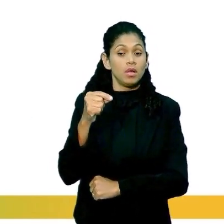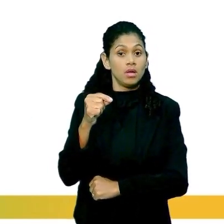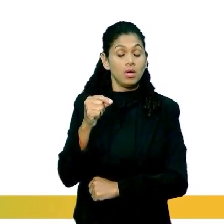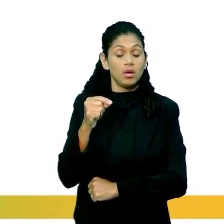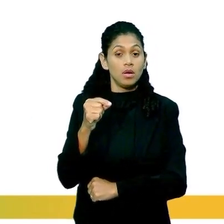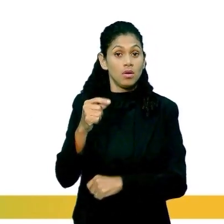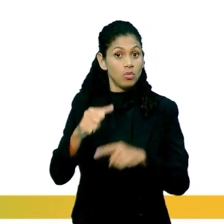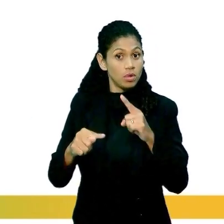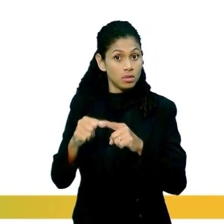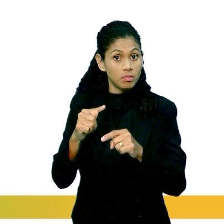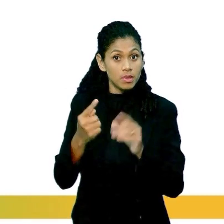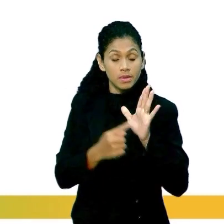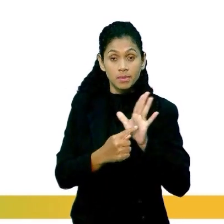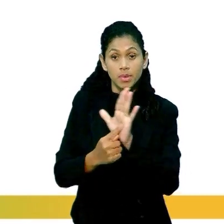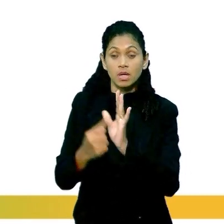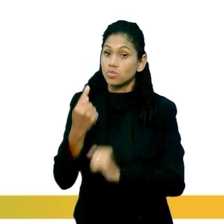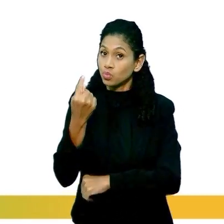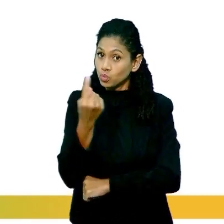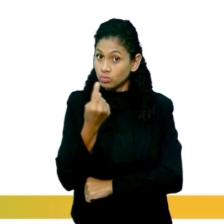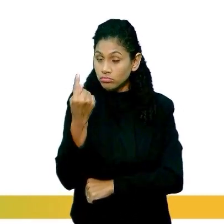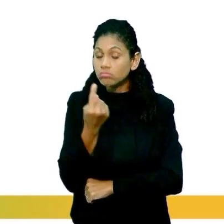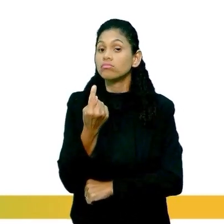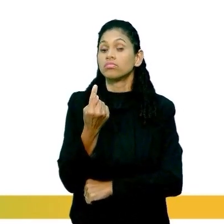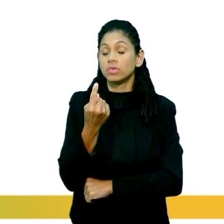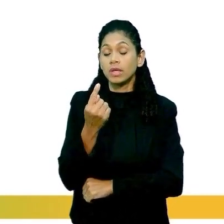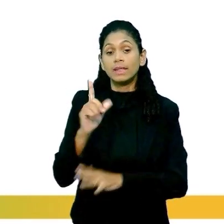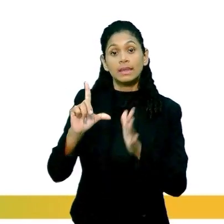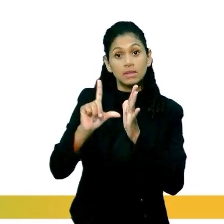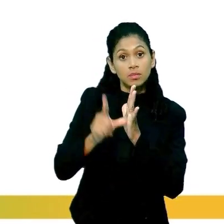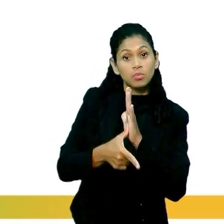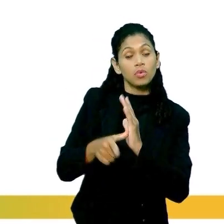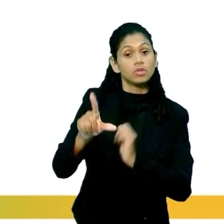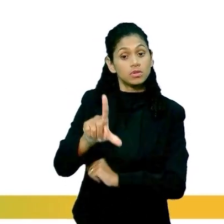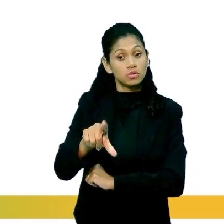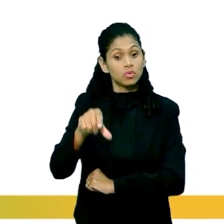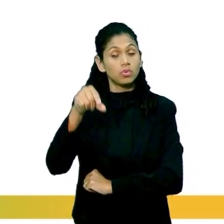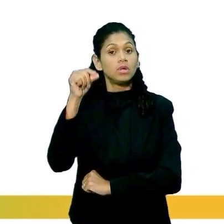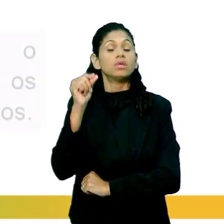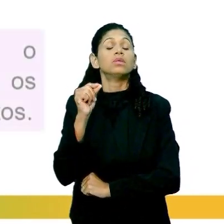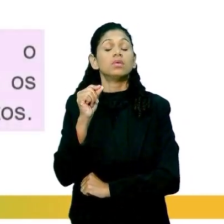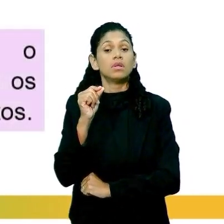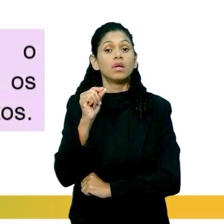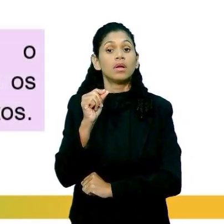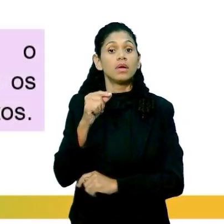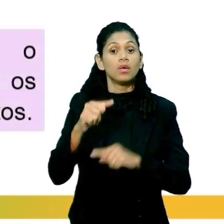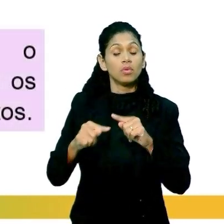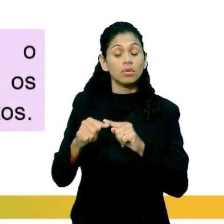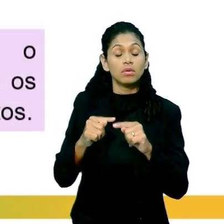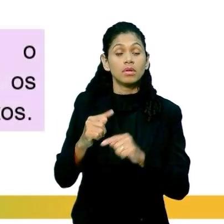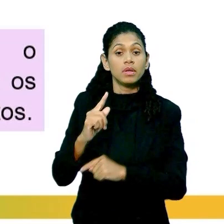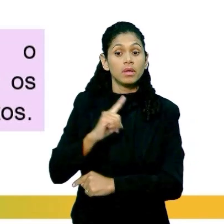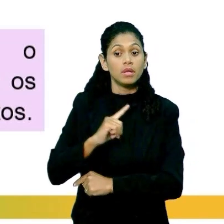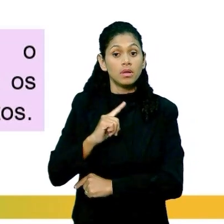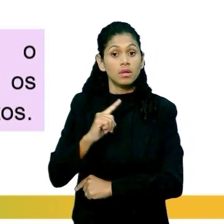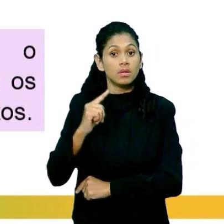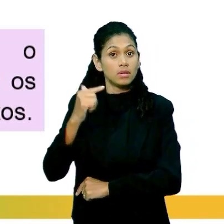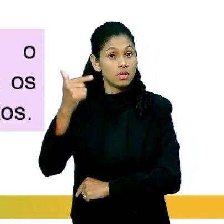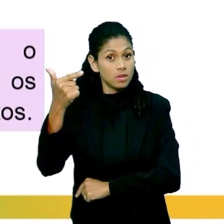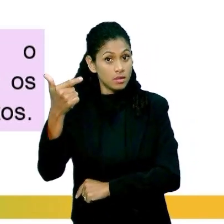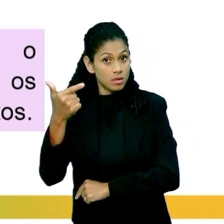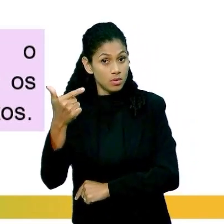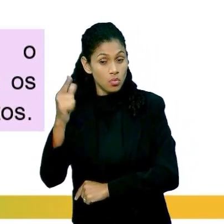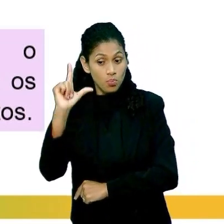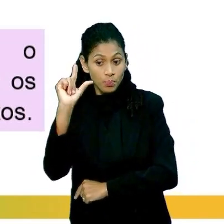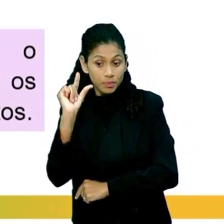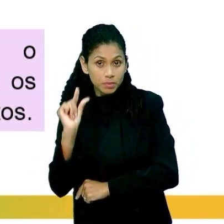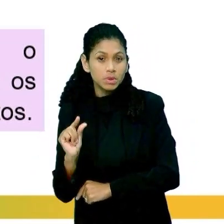reagente e uma única vez no produto, vou escolher o elemento que tem o maior índice e, por fim, eu vou trocar esses índices. E isso nós vamos